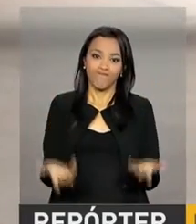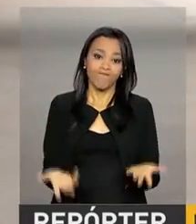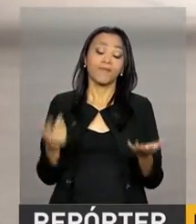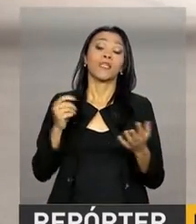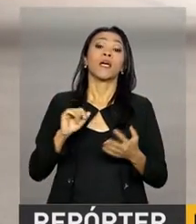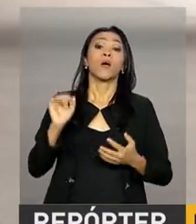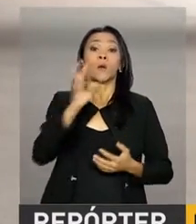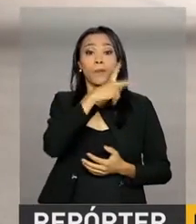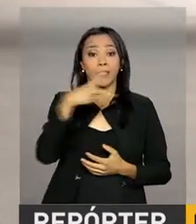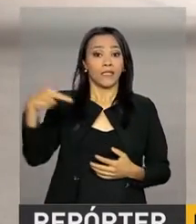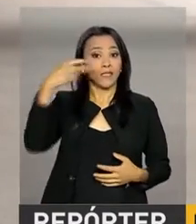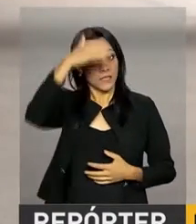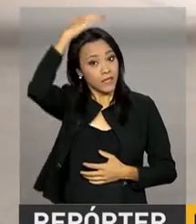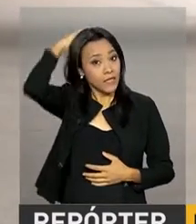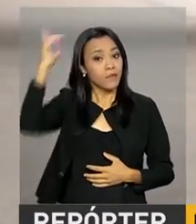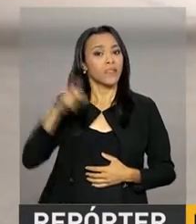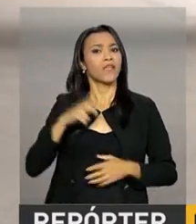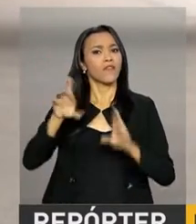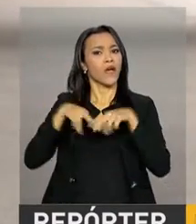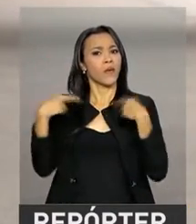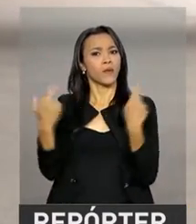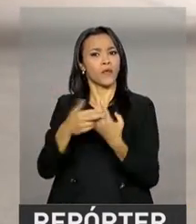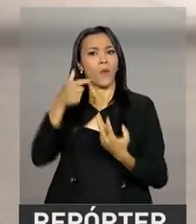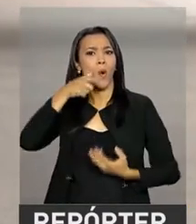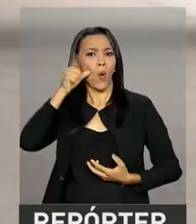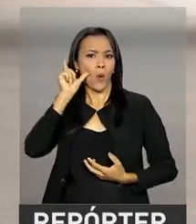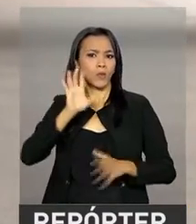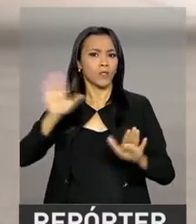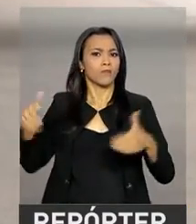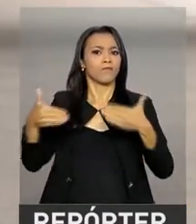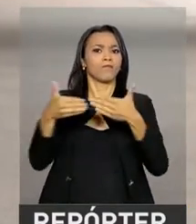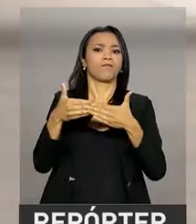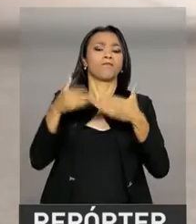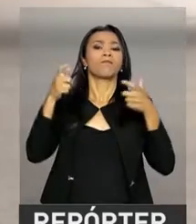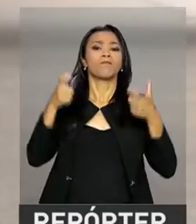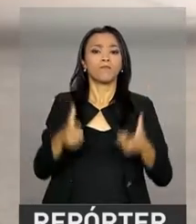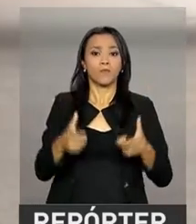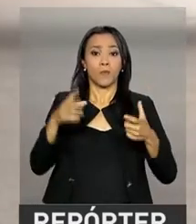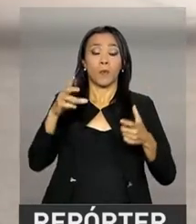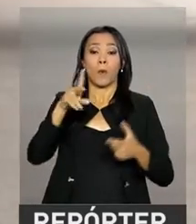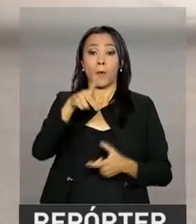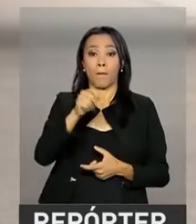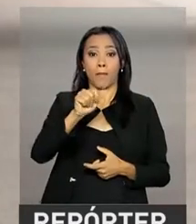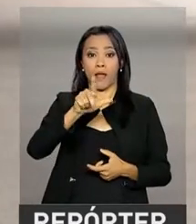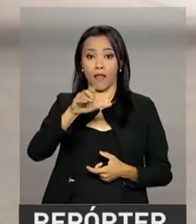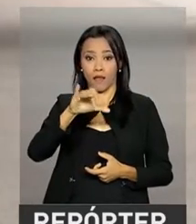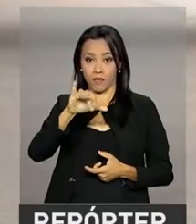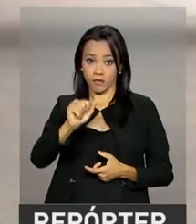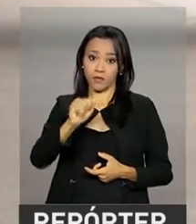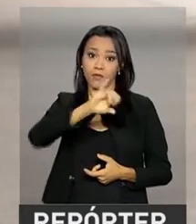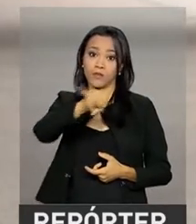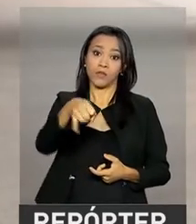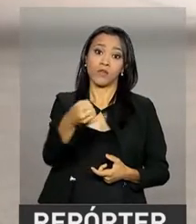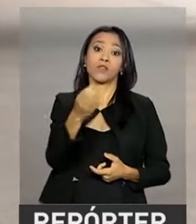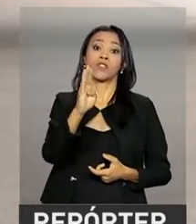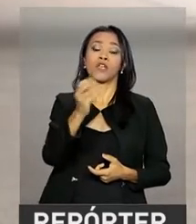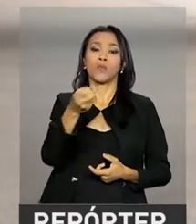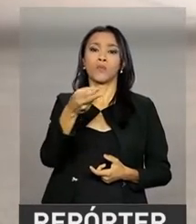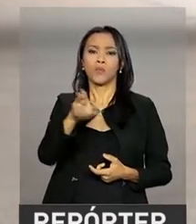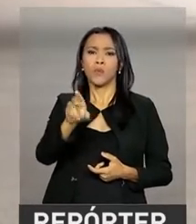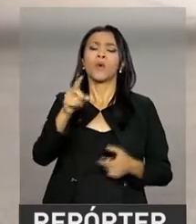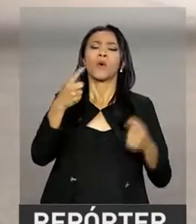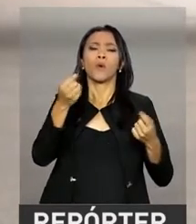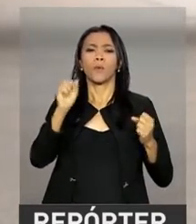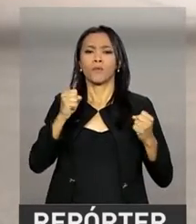presidente michel temer se reuniu ontem à tarde no palácio do jaburu com o ministro da defesa raúl jungmann